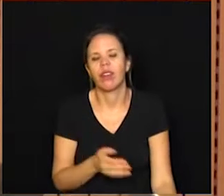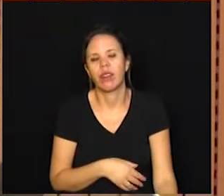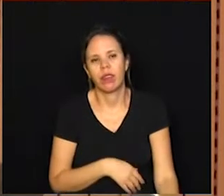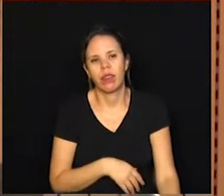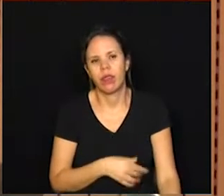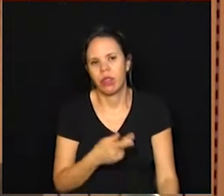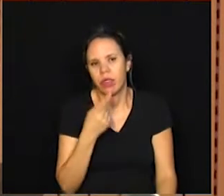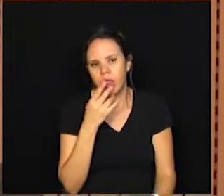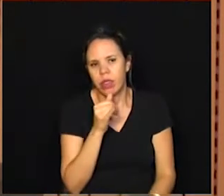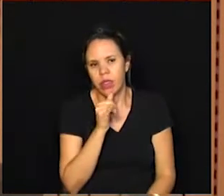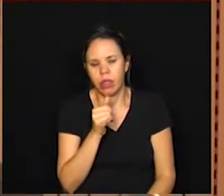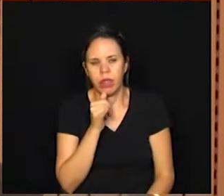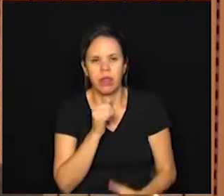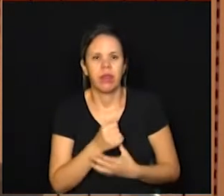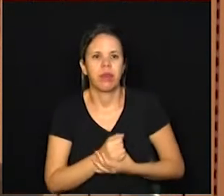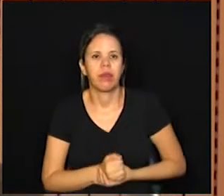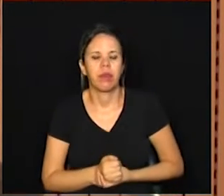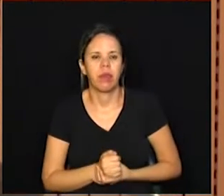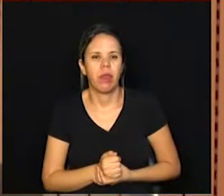um exemplo de uma